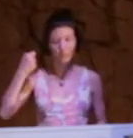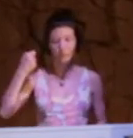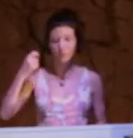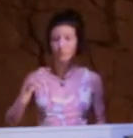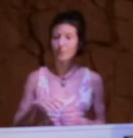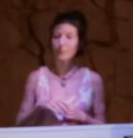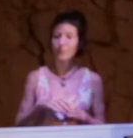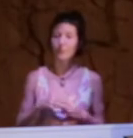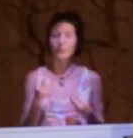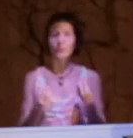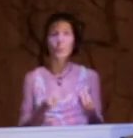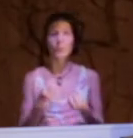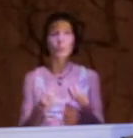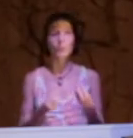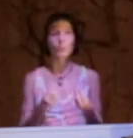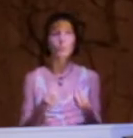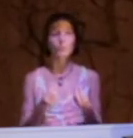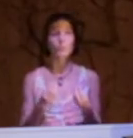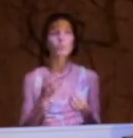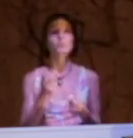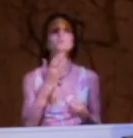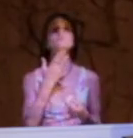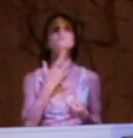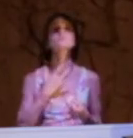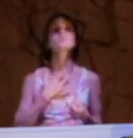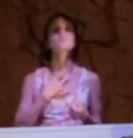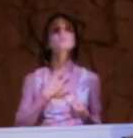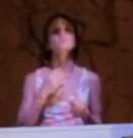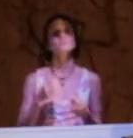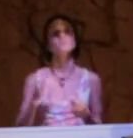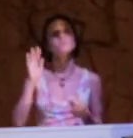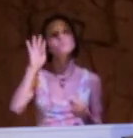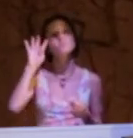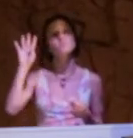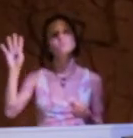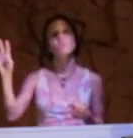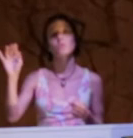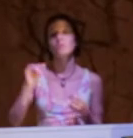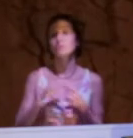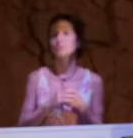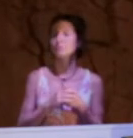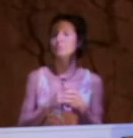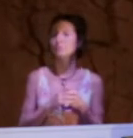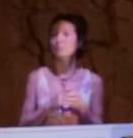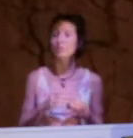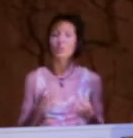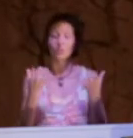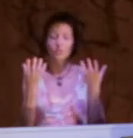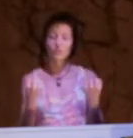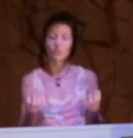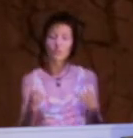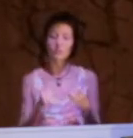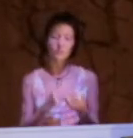trazer informações, anseios e desejos positivos. Então, a partir disso, eu continuei a história